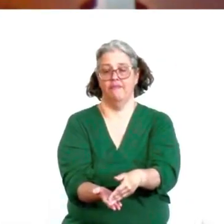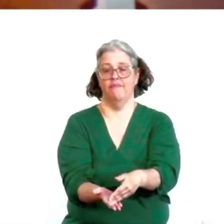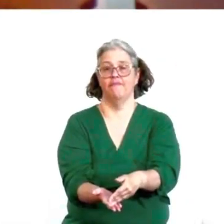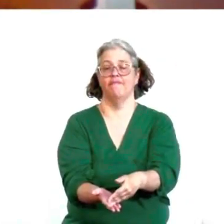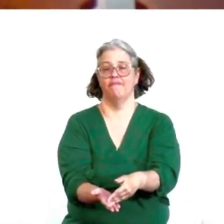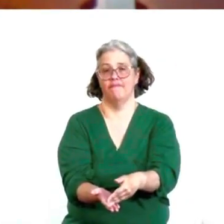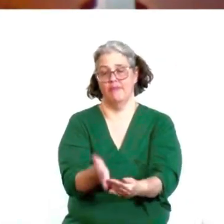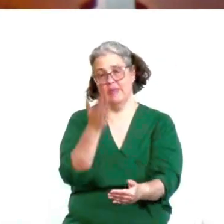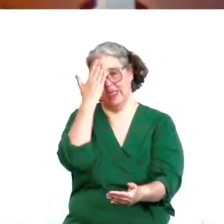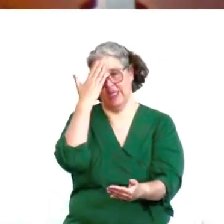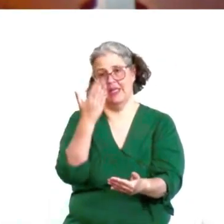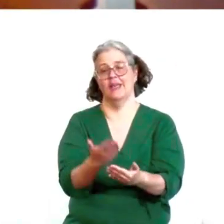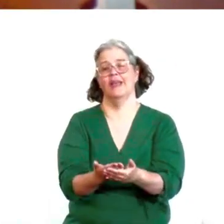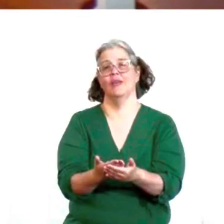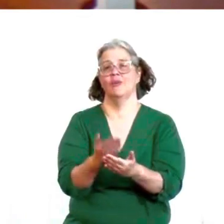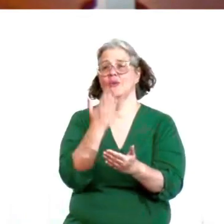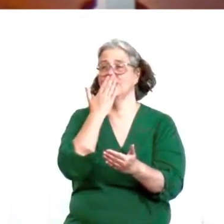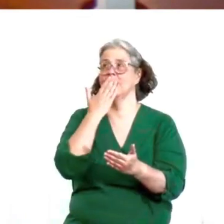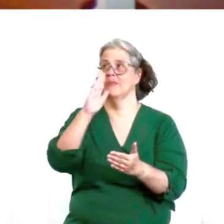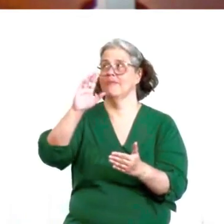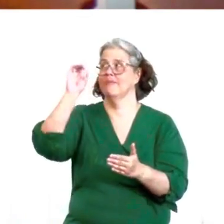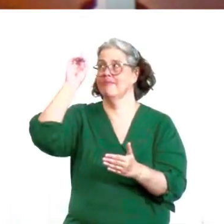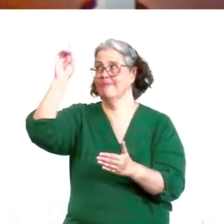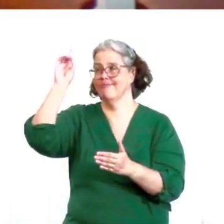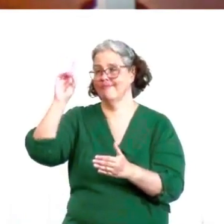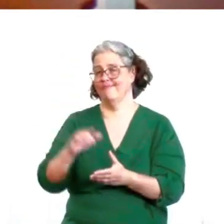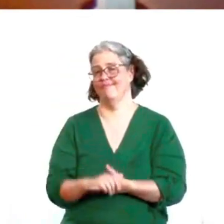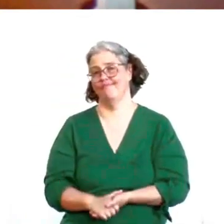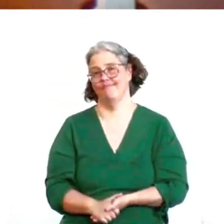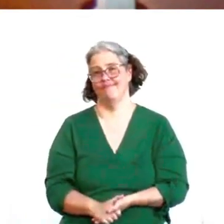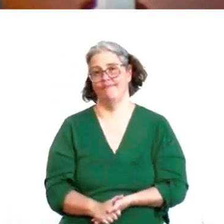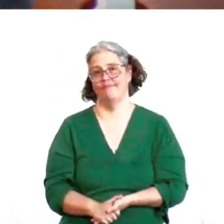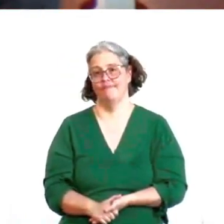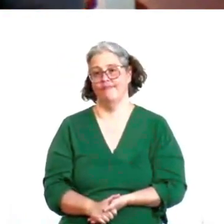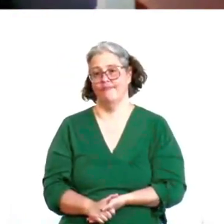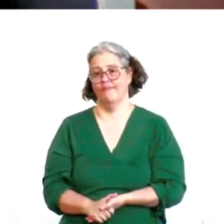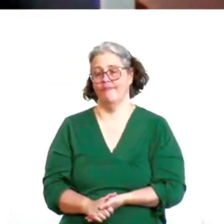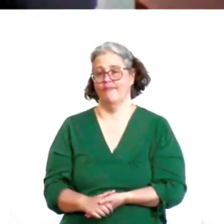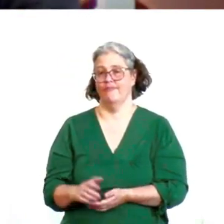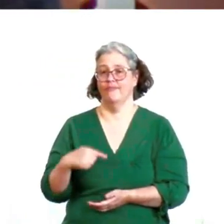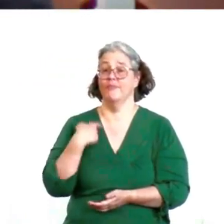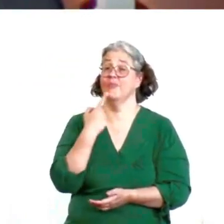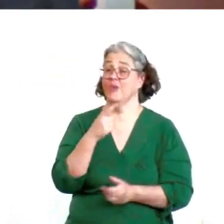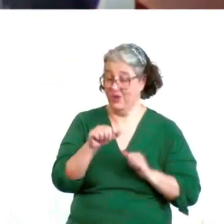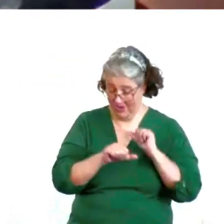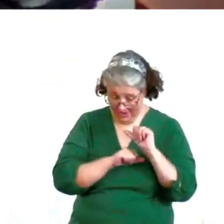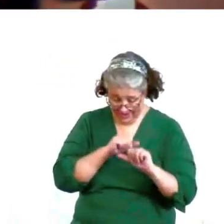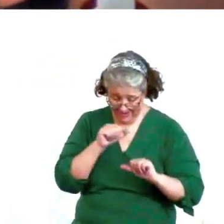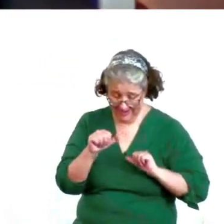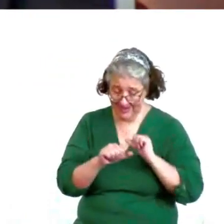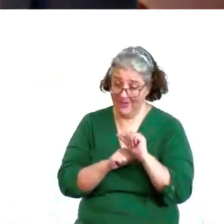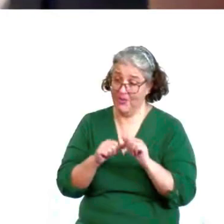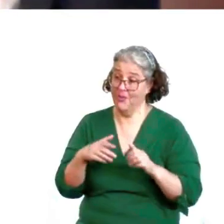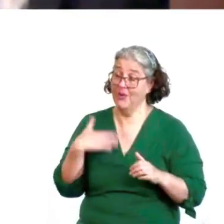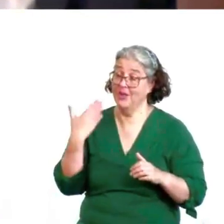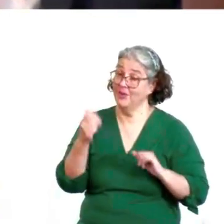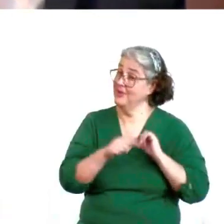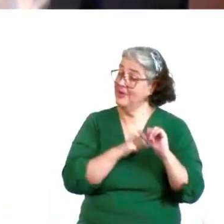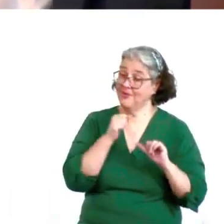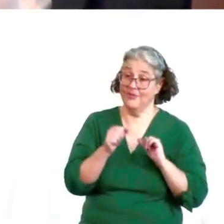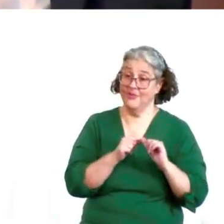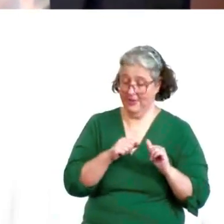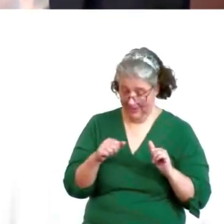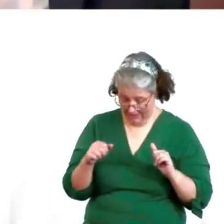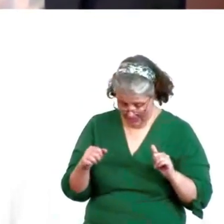crendo na promessa de Deus. Quando nós somos transformados por Deus, nós deixamos tudo